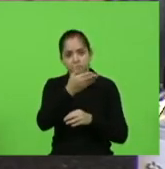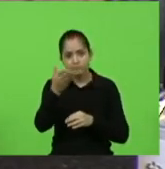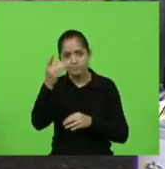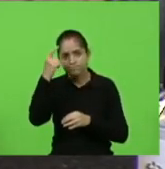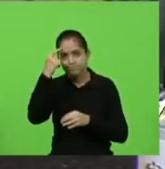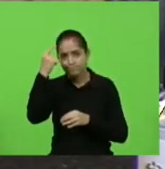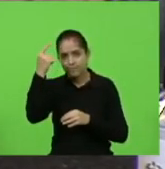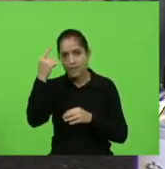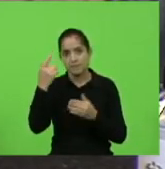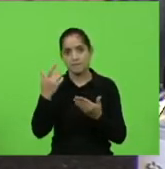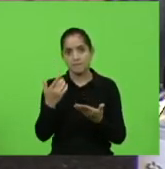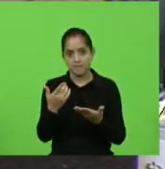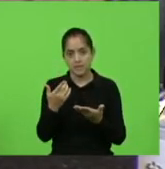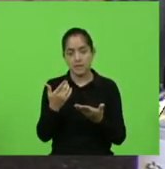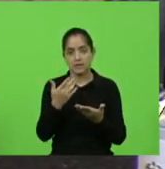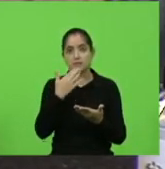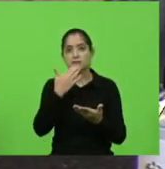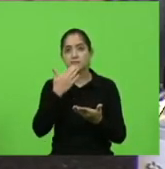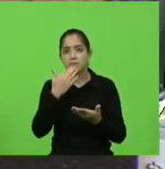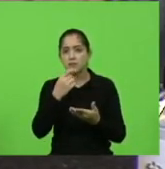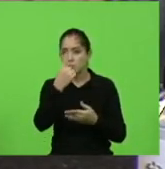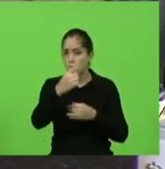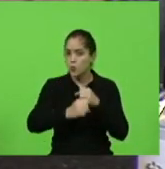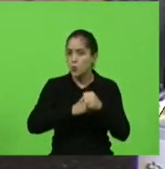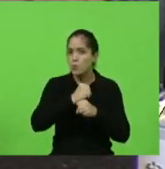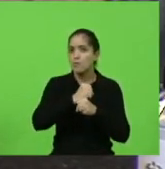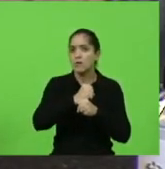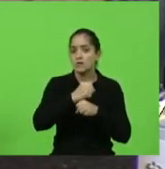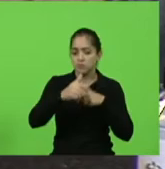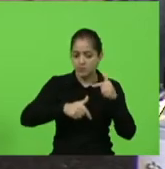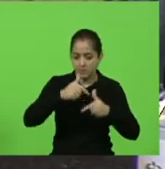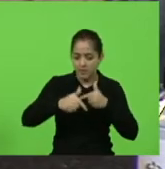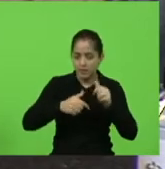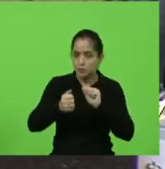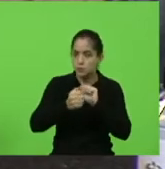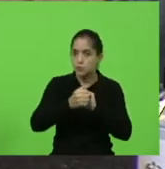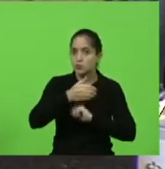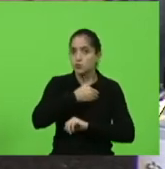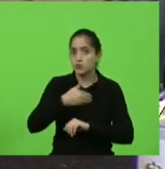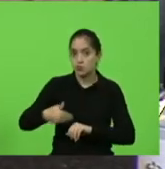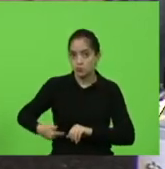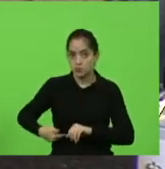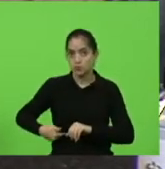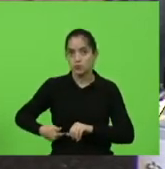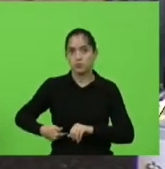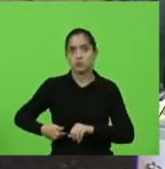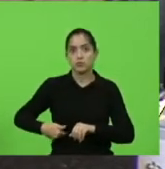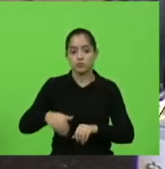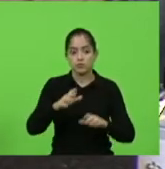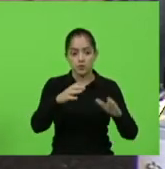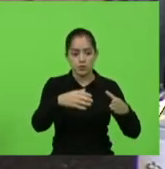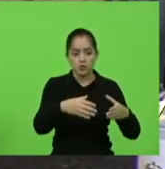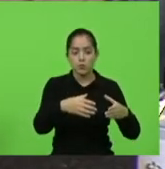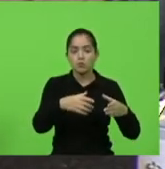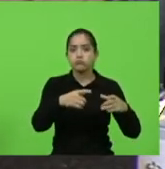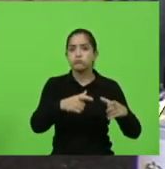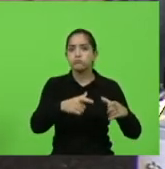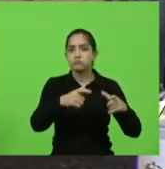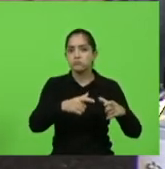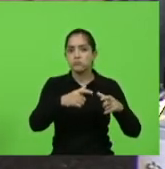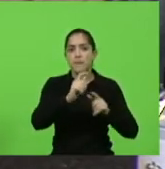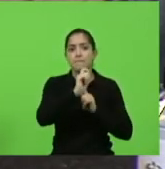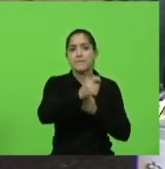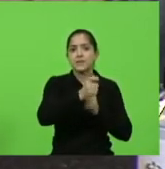das demandas que eu passei um ano trabalhando junto ao governo para a estadualização de um terminal pesqueiro de Laguna, que poderia